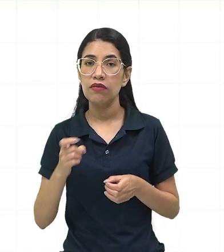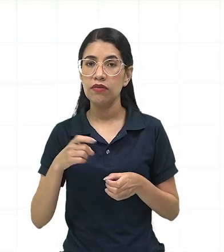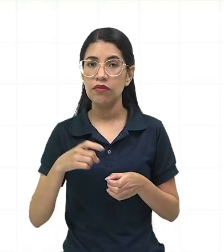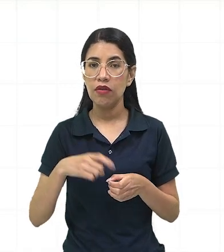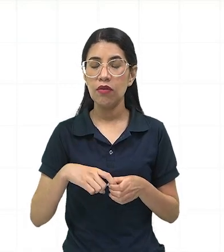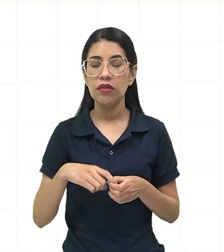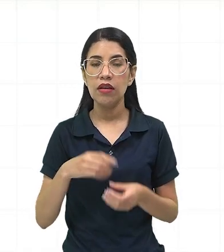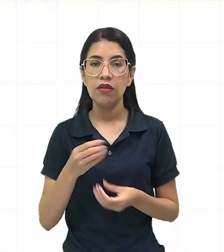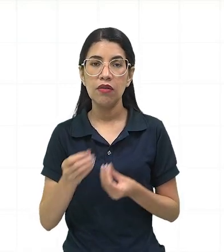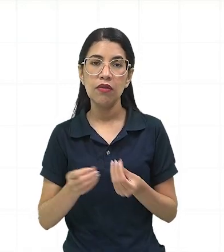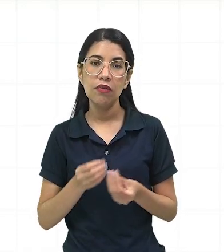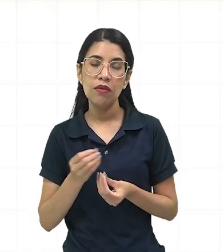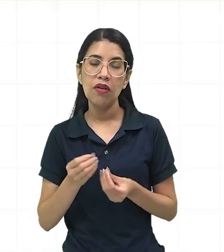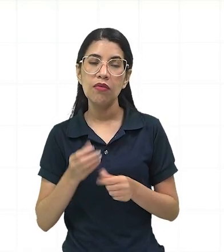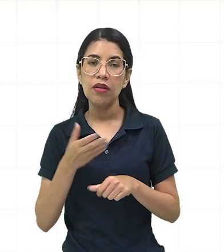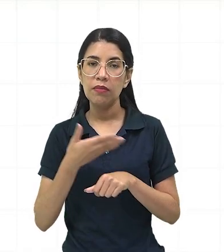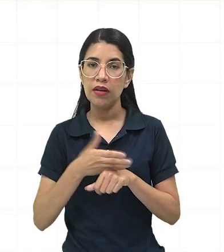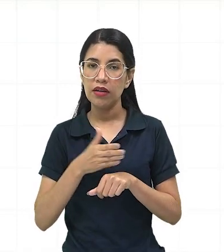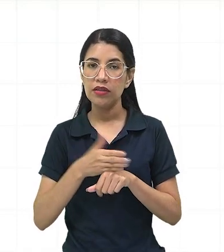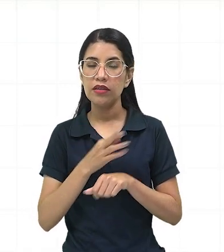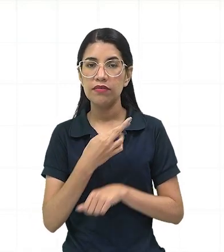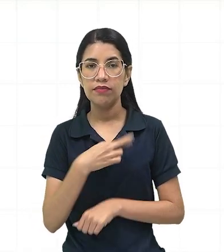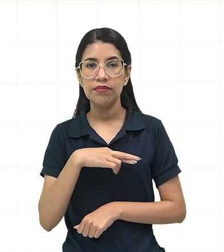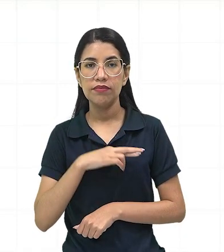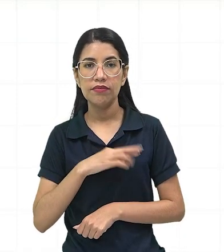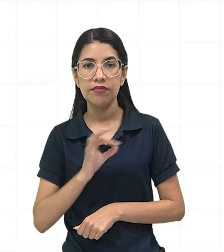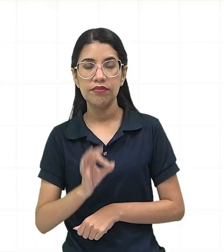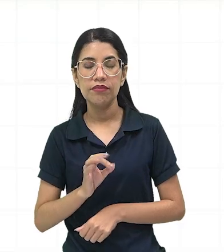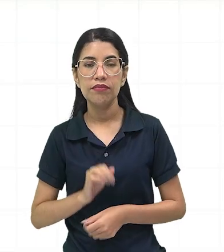restabelecido através da religião.